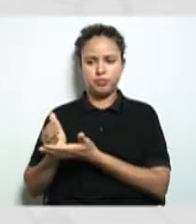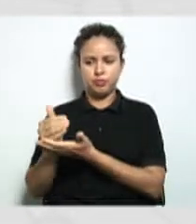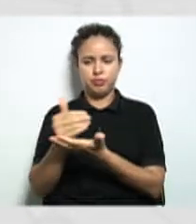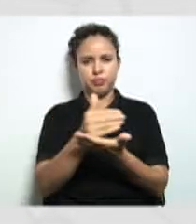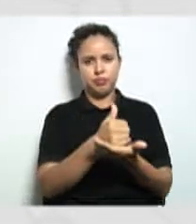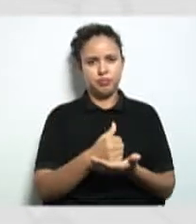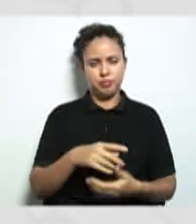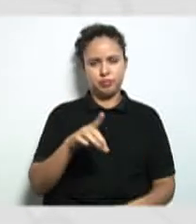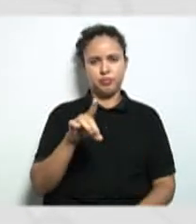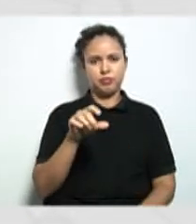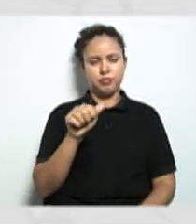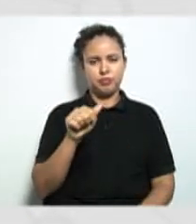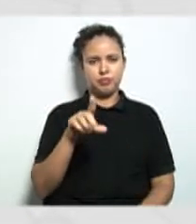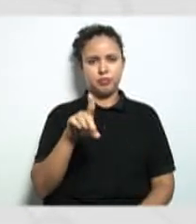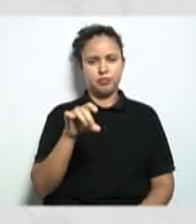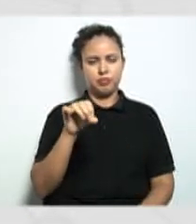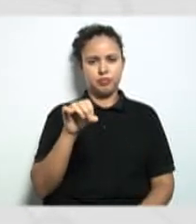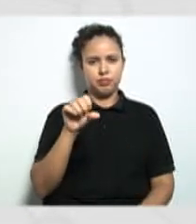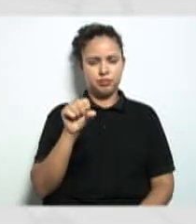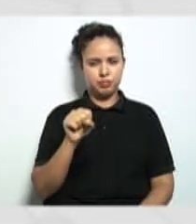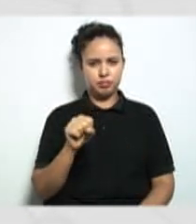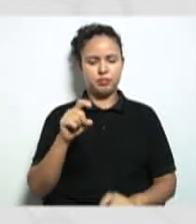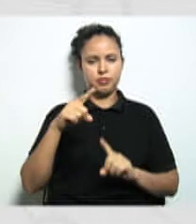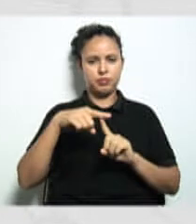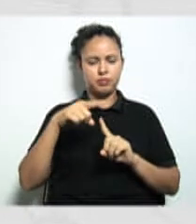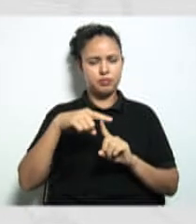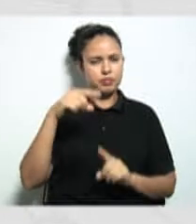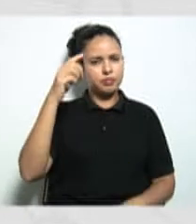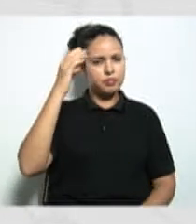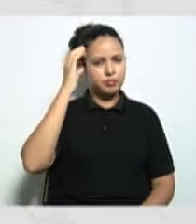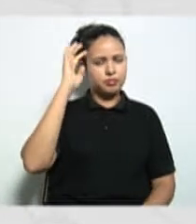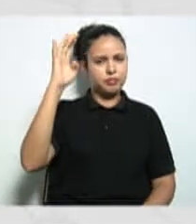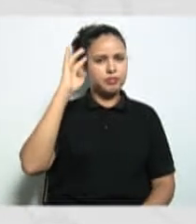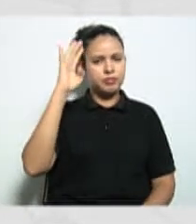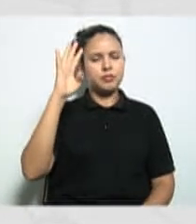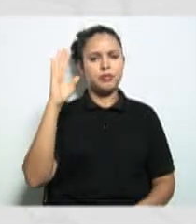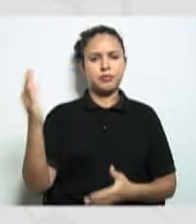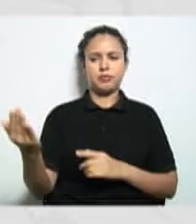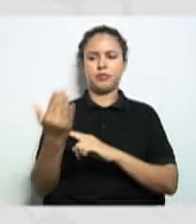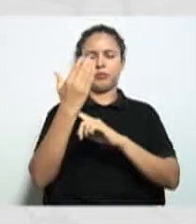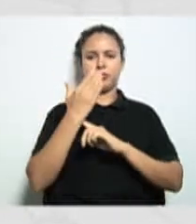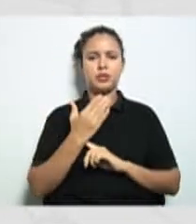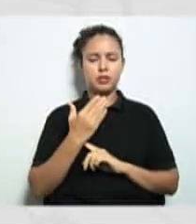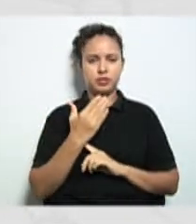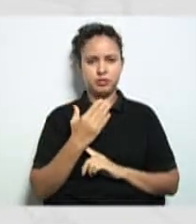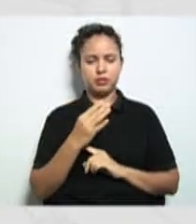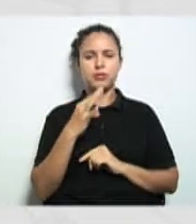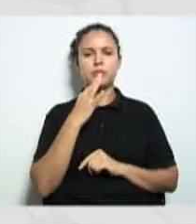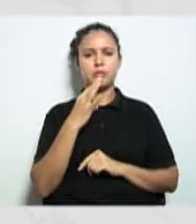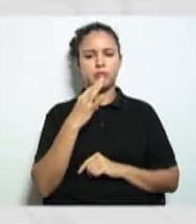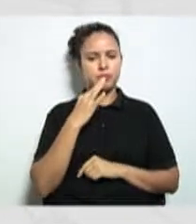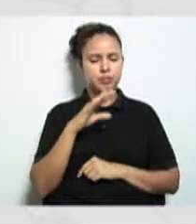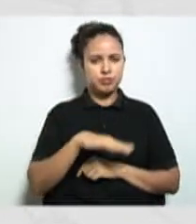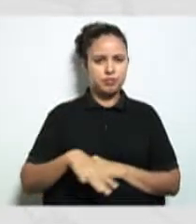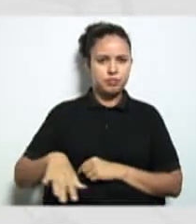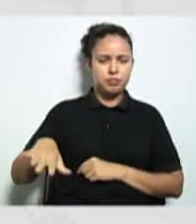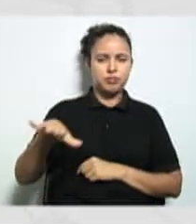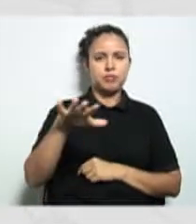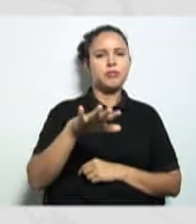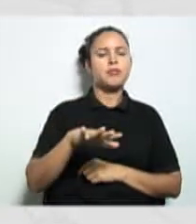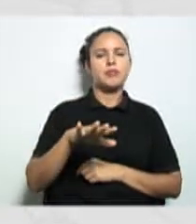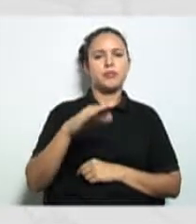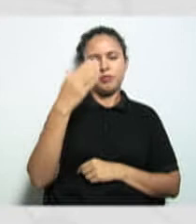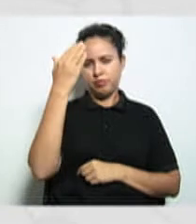meus dados, a forma, né, o meu tipo de pensamento. Ele vai me auxiliar a conhecer a realidade, entender